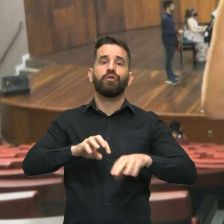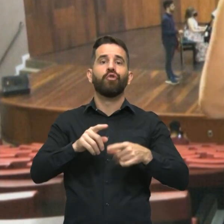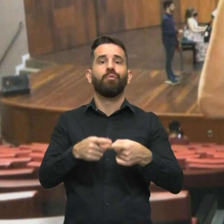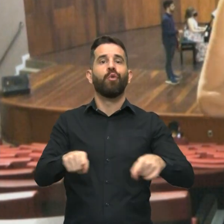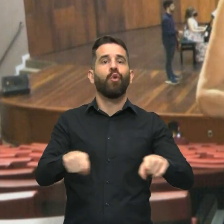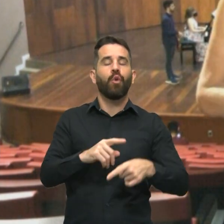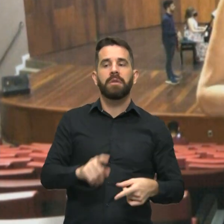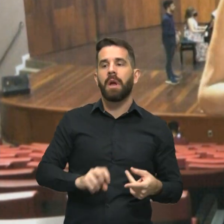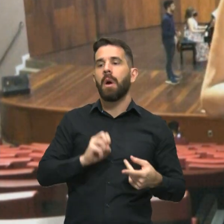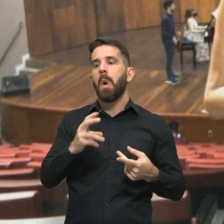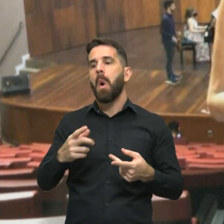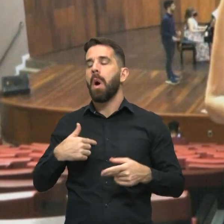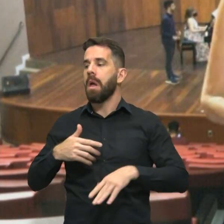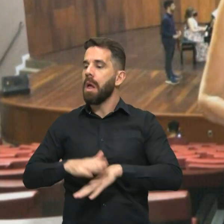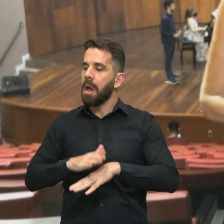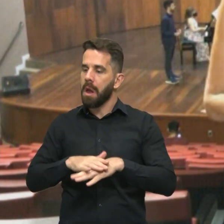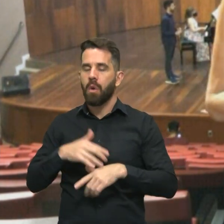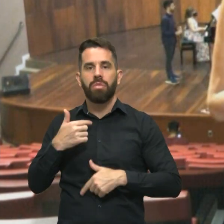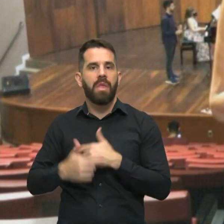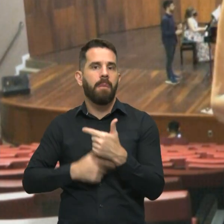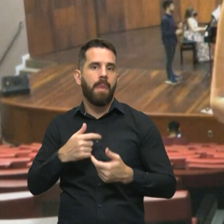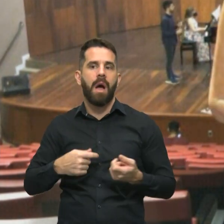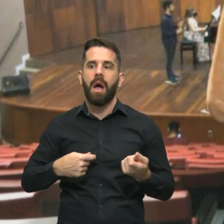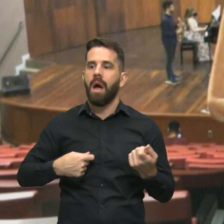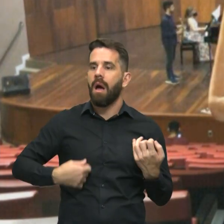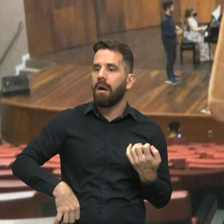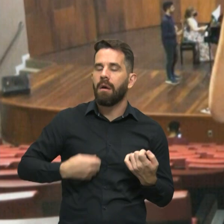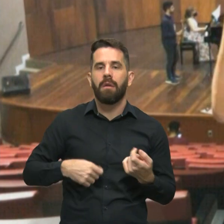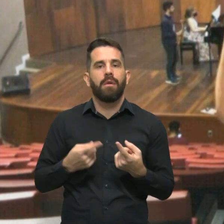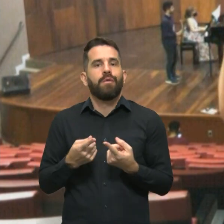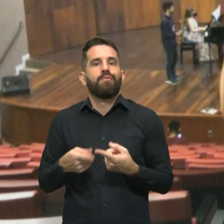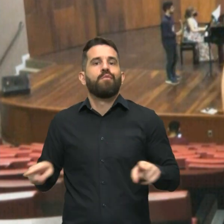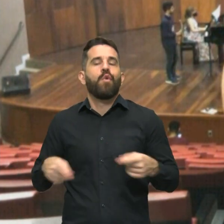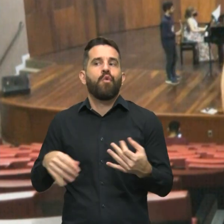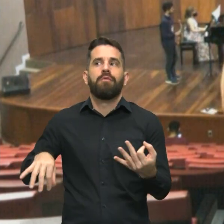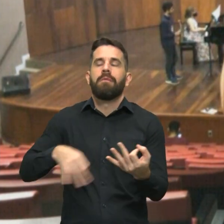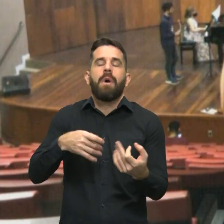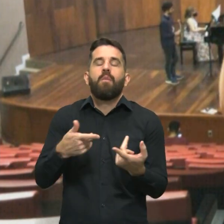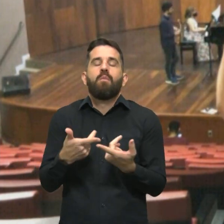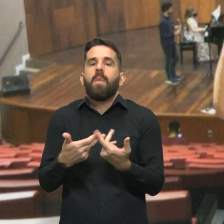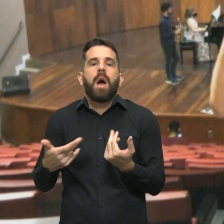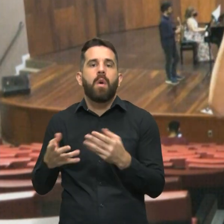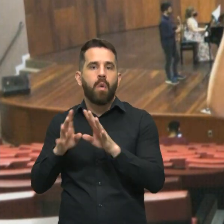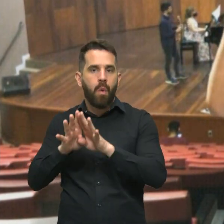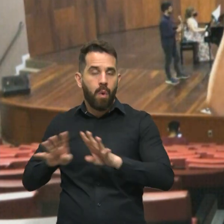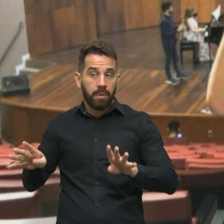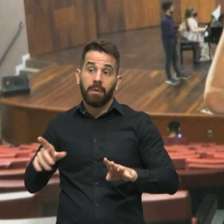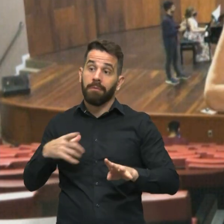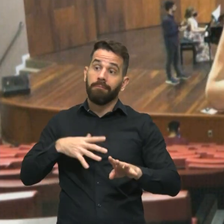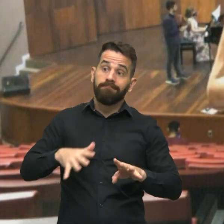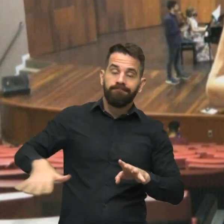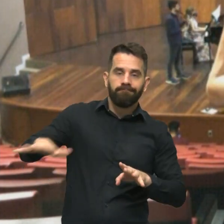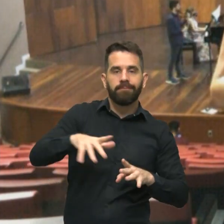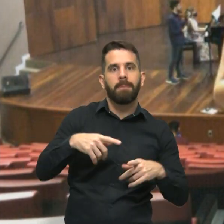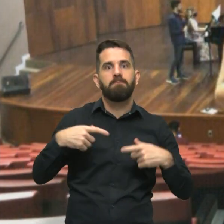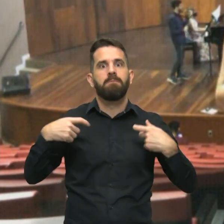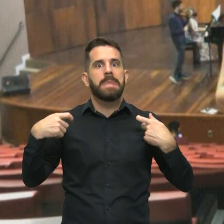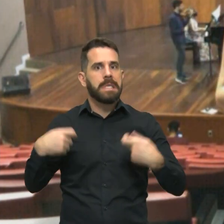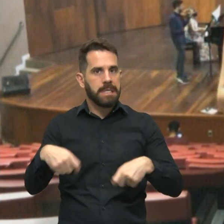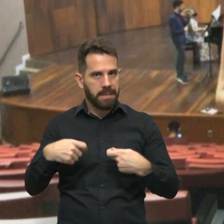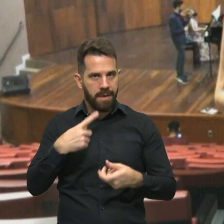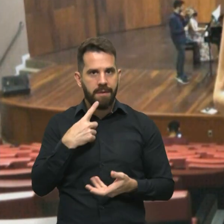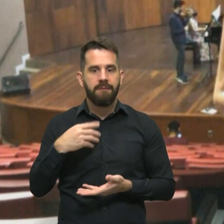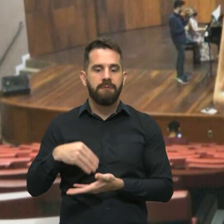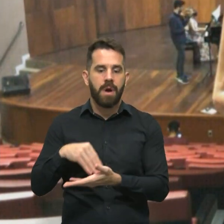o mercado de trabalho que está esperando que esses alunos estejam prontos para supri-lo, né? E a gente tem essa missão de estar, quando tem um